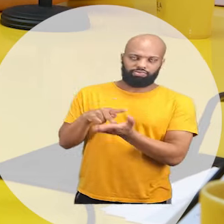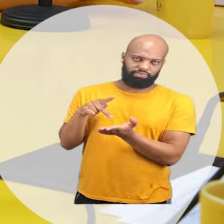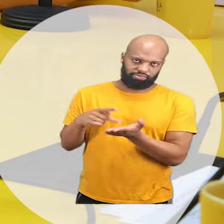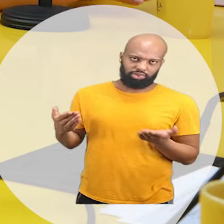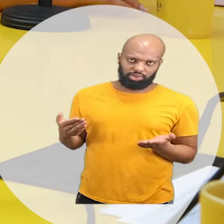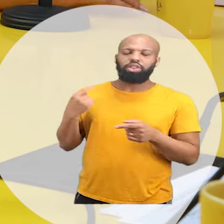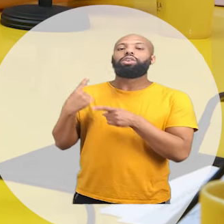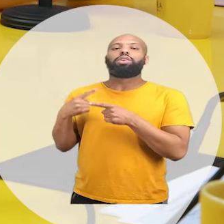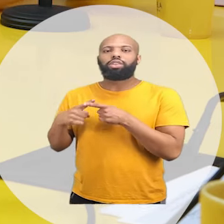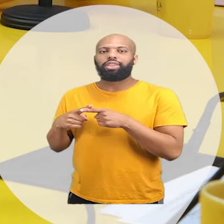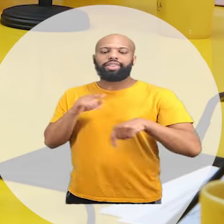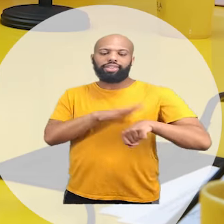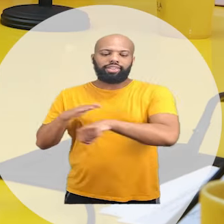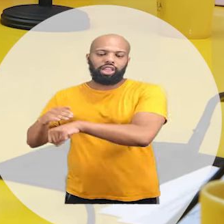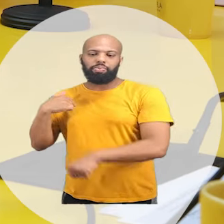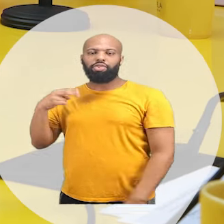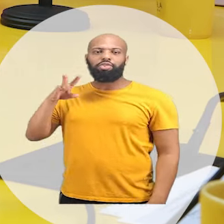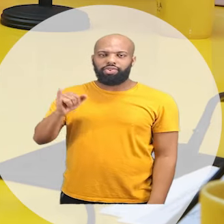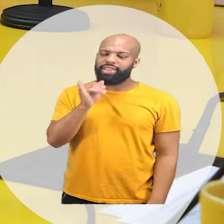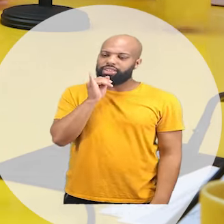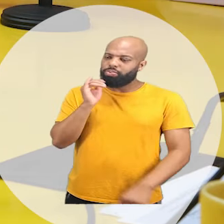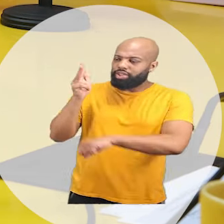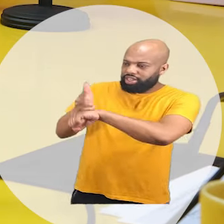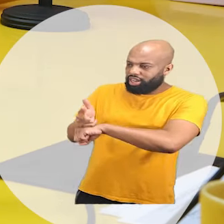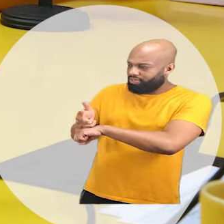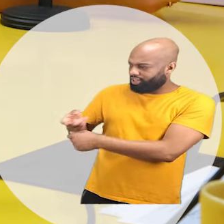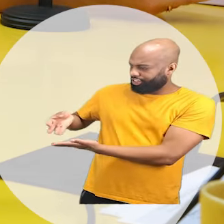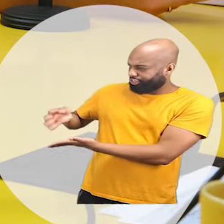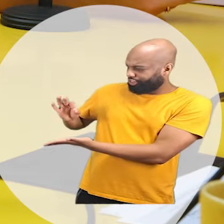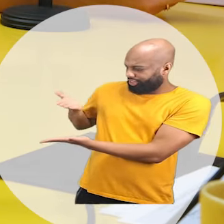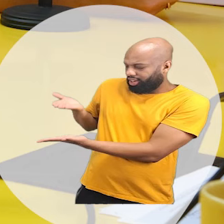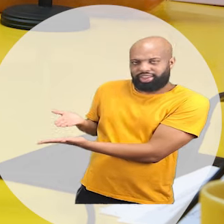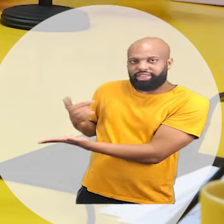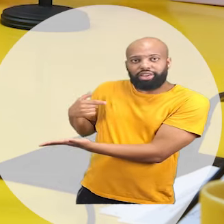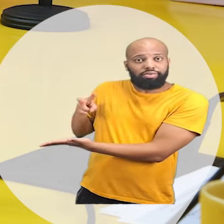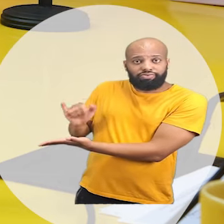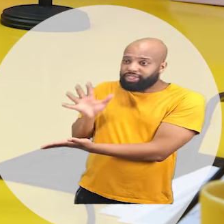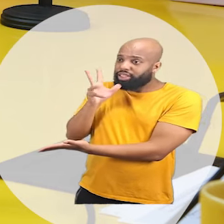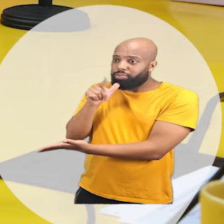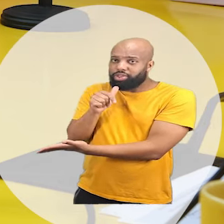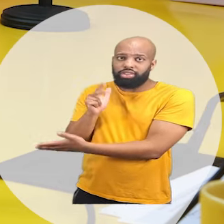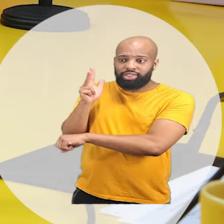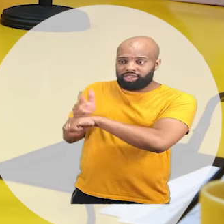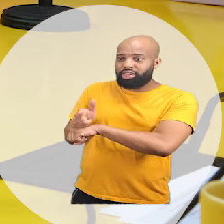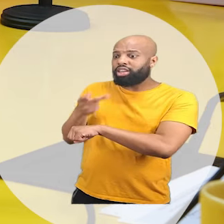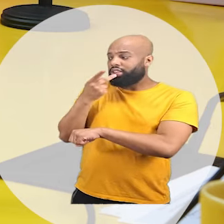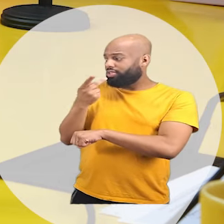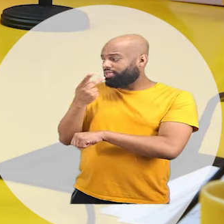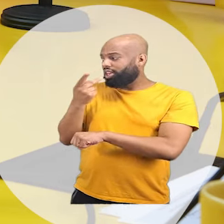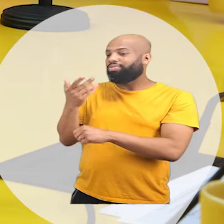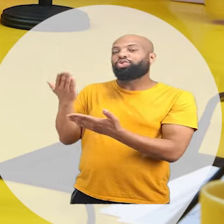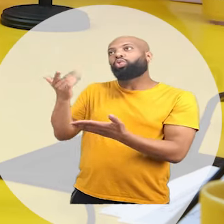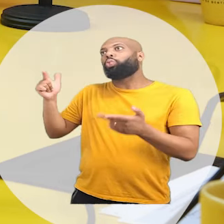verdade porque o tempo que eu vou levar para gravar essa xícara eu vou levar para gravar